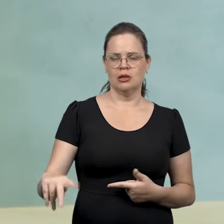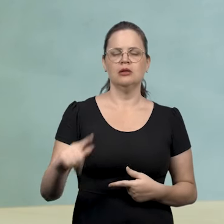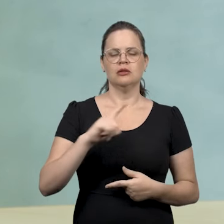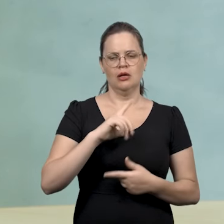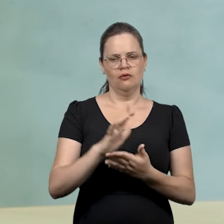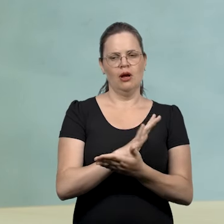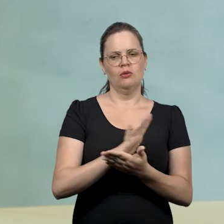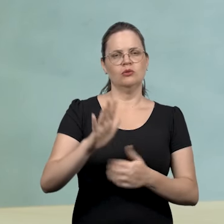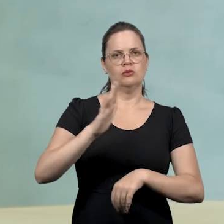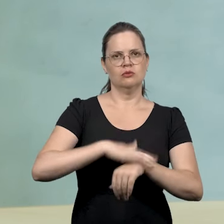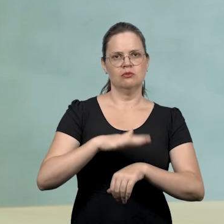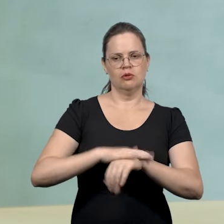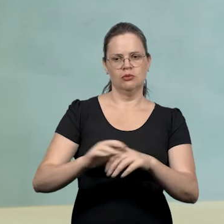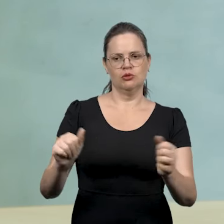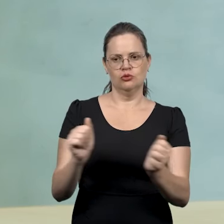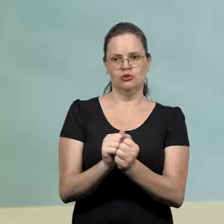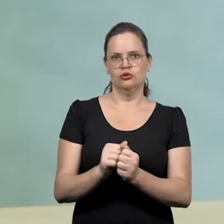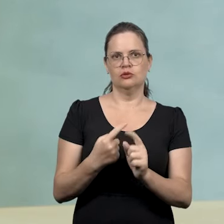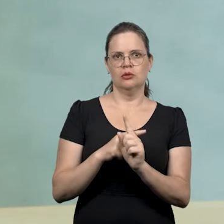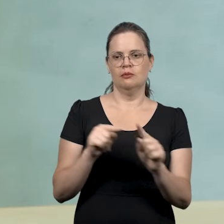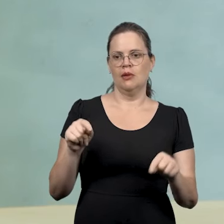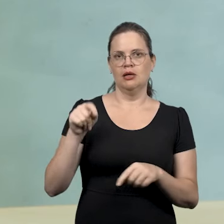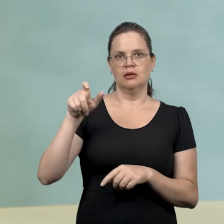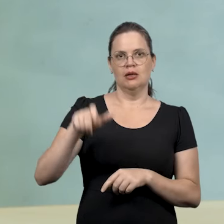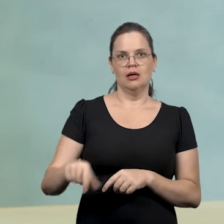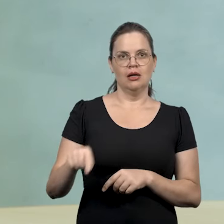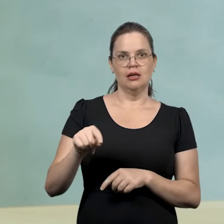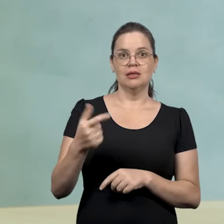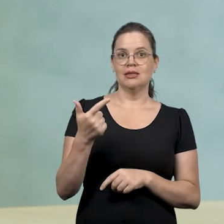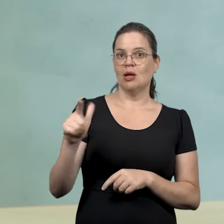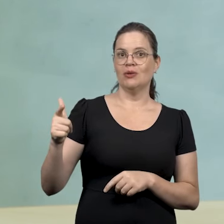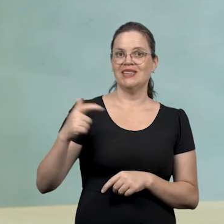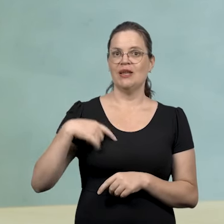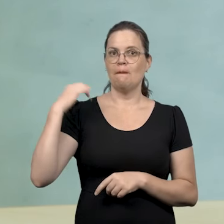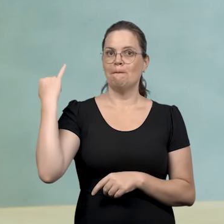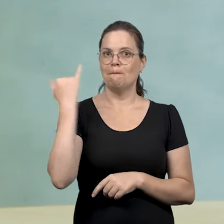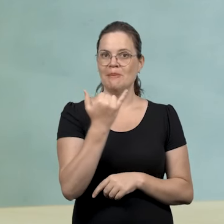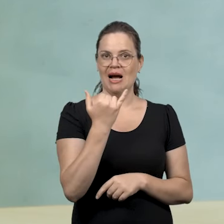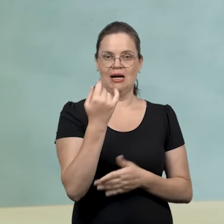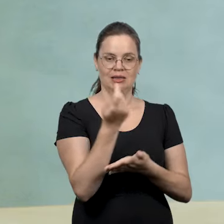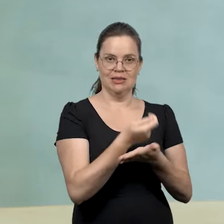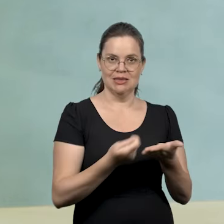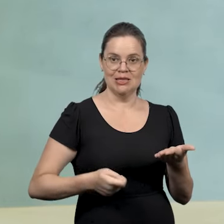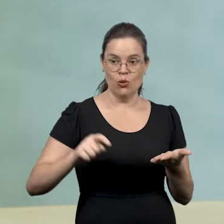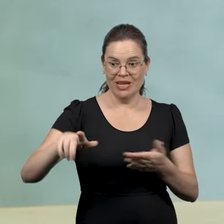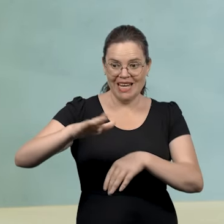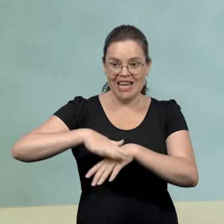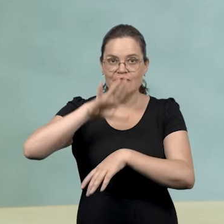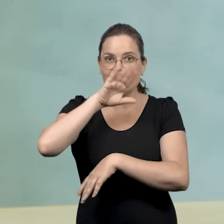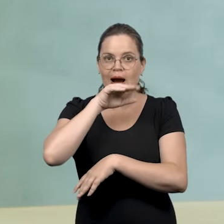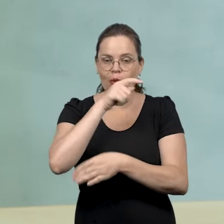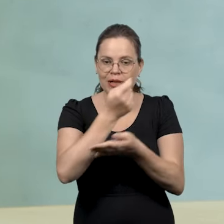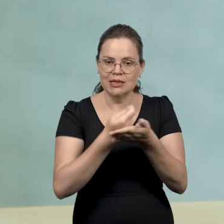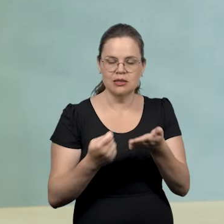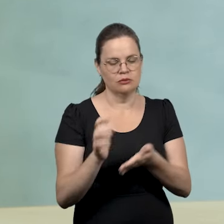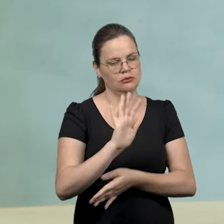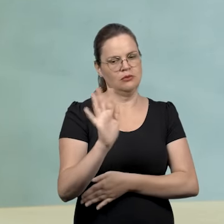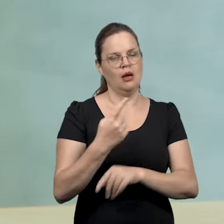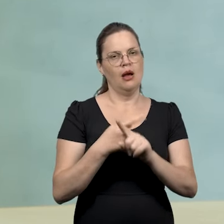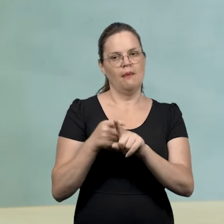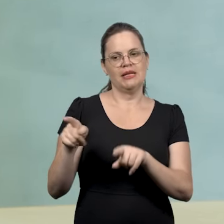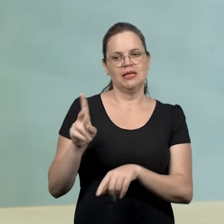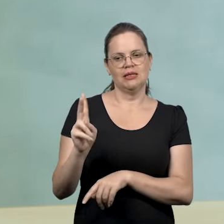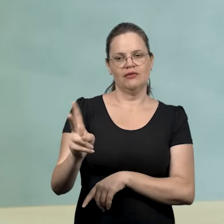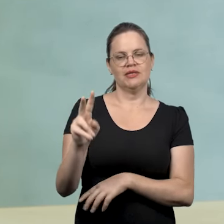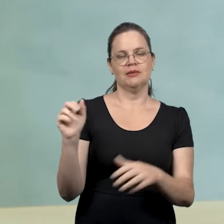destaque, porém ele não tem dentro da palavra falas que são registradas, mas a sua presença ela é